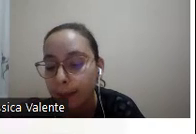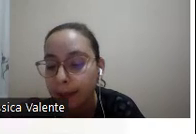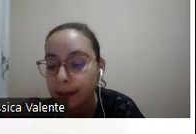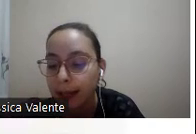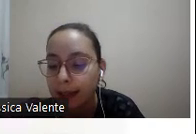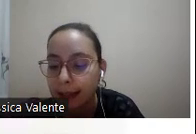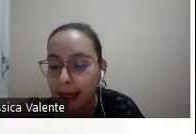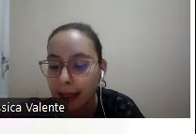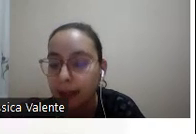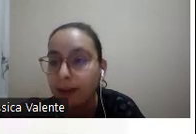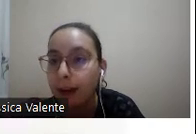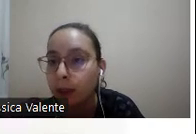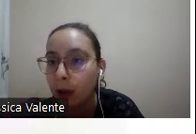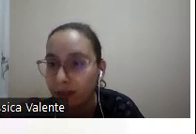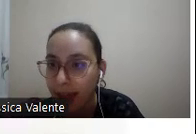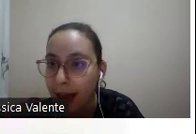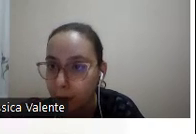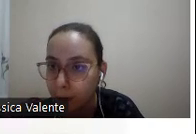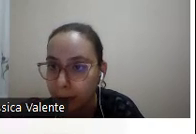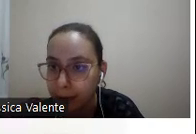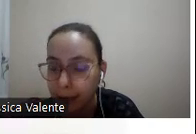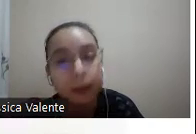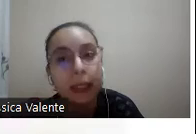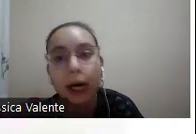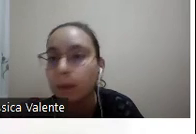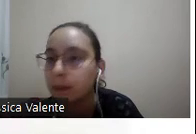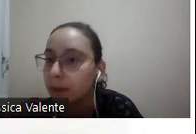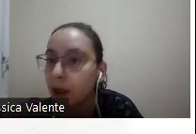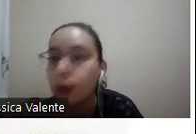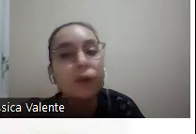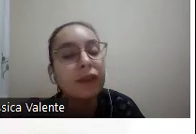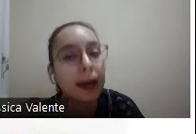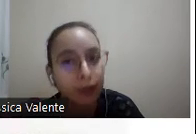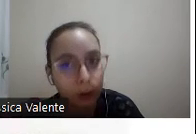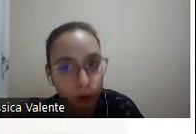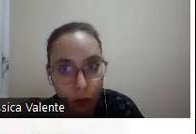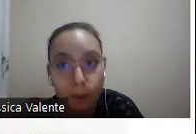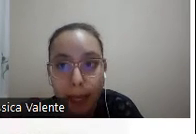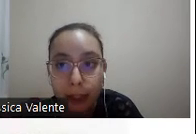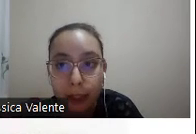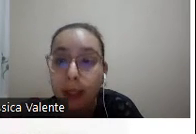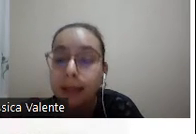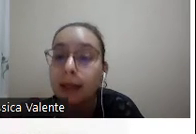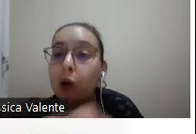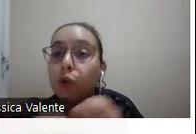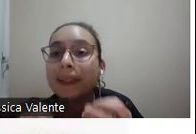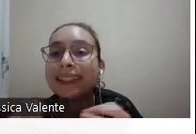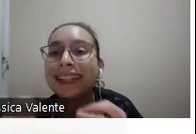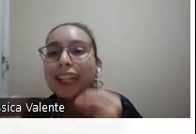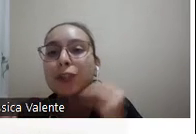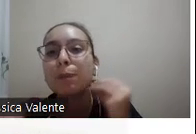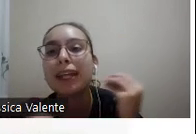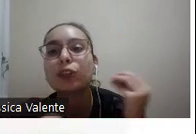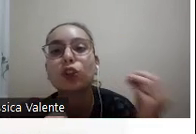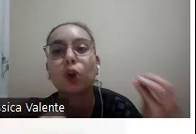sinais. Mas isso quer dizer que vai mudar o verbo, por exemplo? Não. O verbo vai continuar o mesmo. São algumas